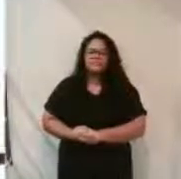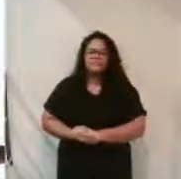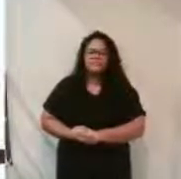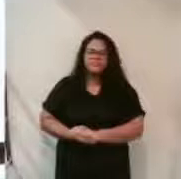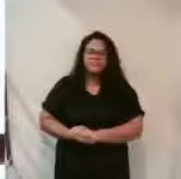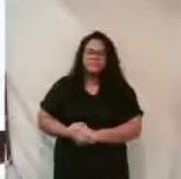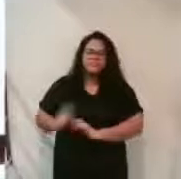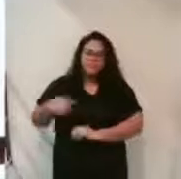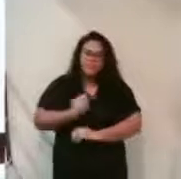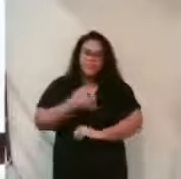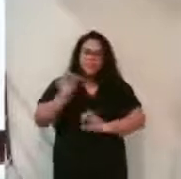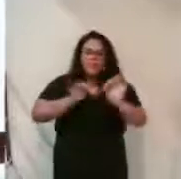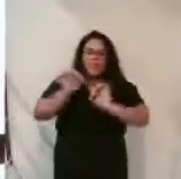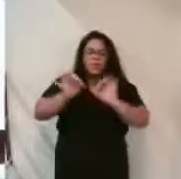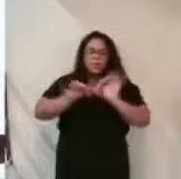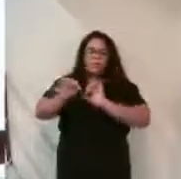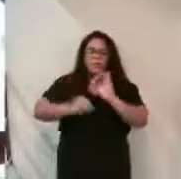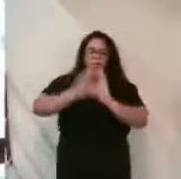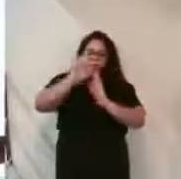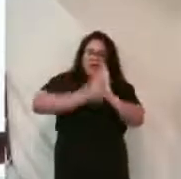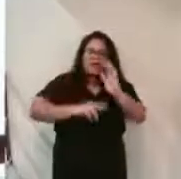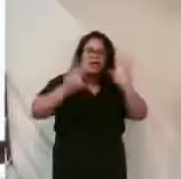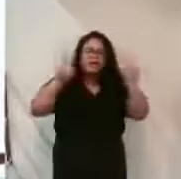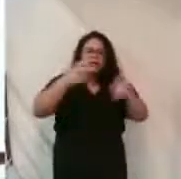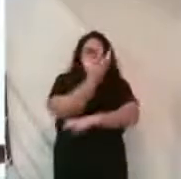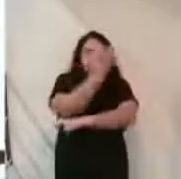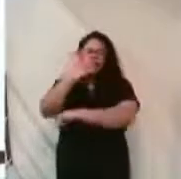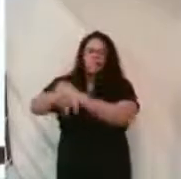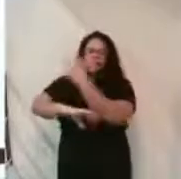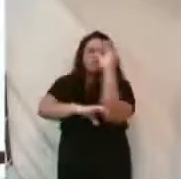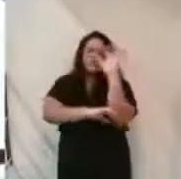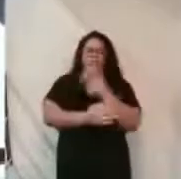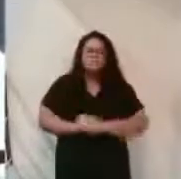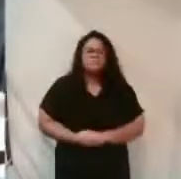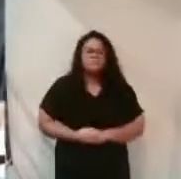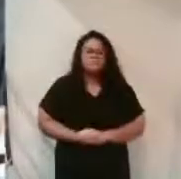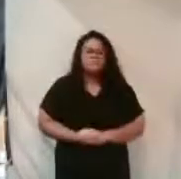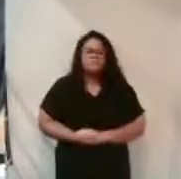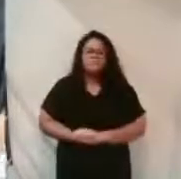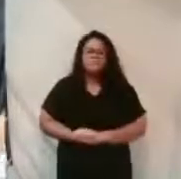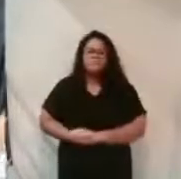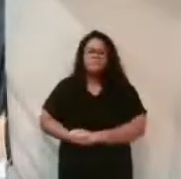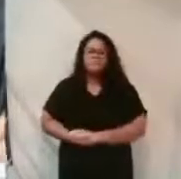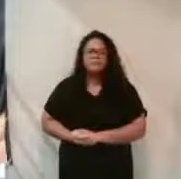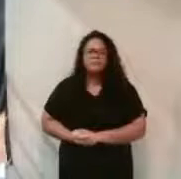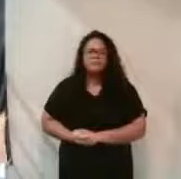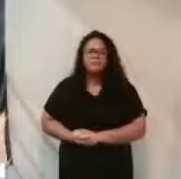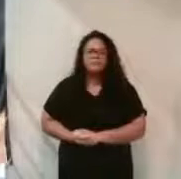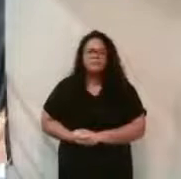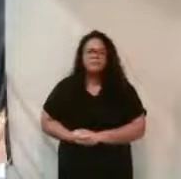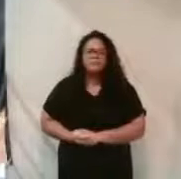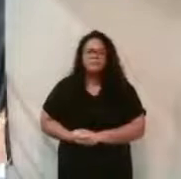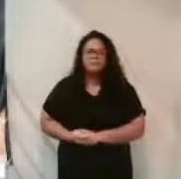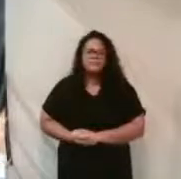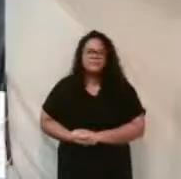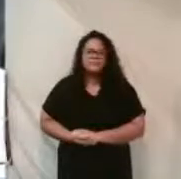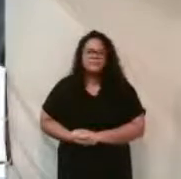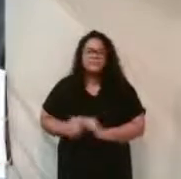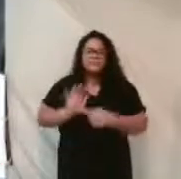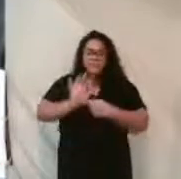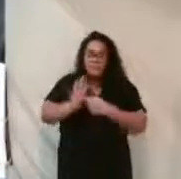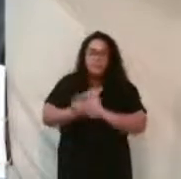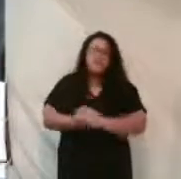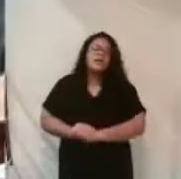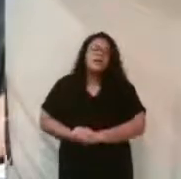ambiental preliminar, desculpa, simplificado. Eduardo, mas qual é a diferença deles? São os prazos. Um EIA RIMA, você só consegue licenciar um